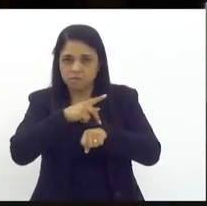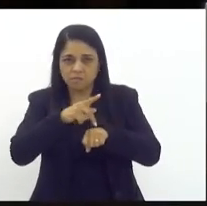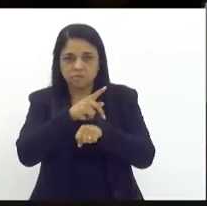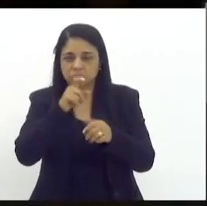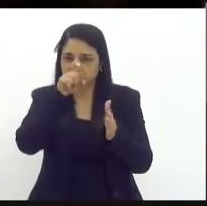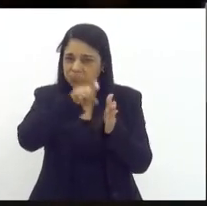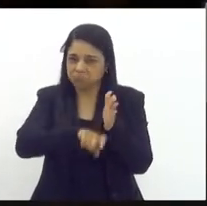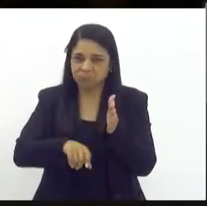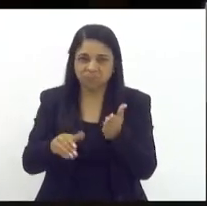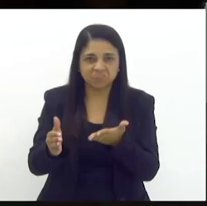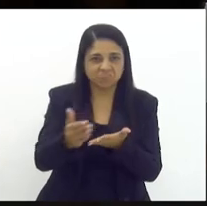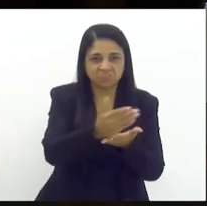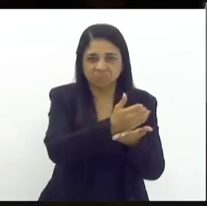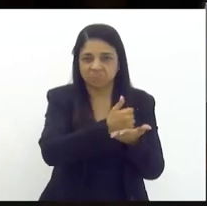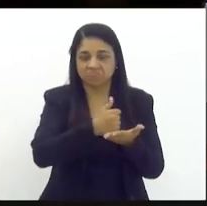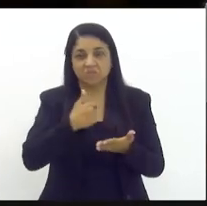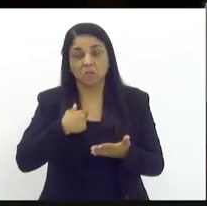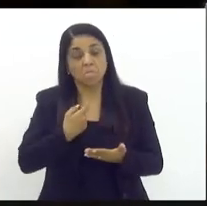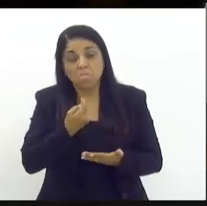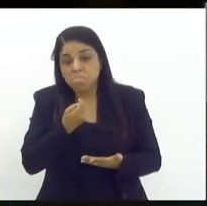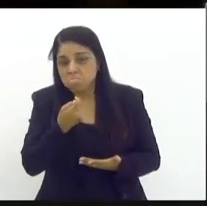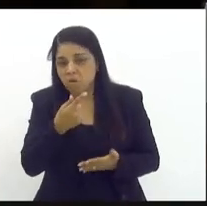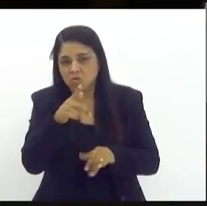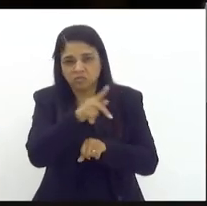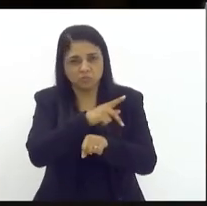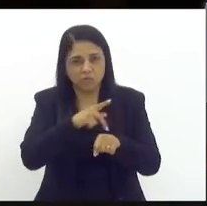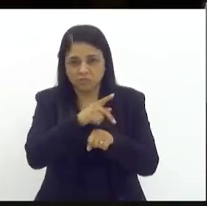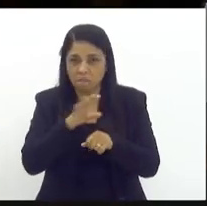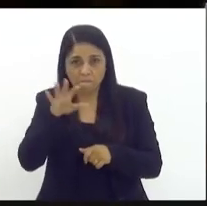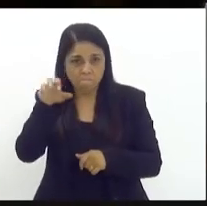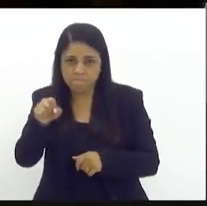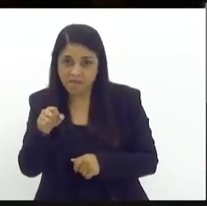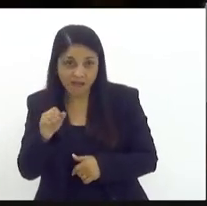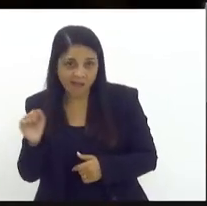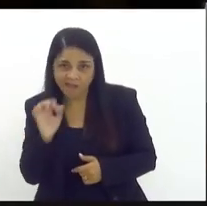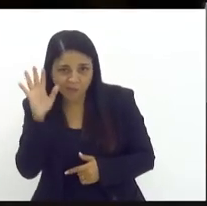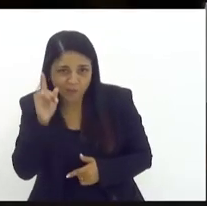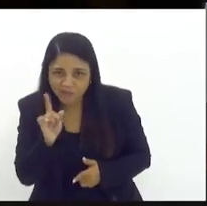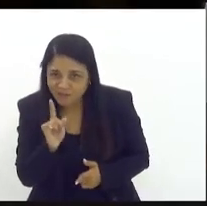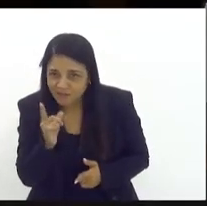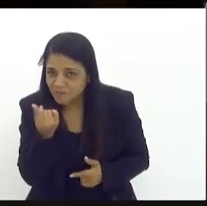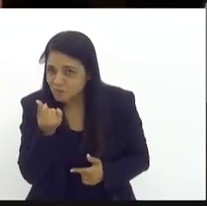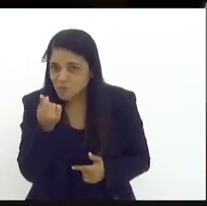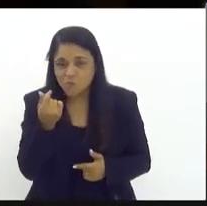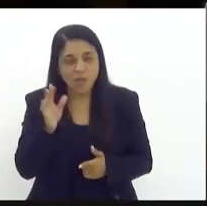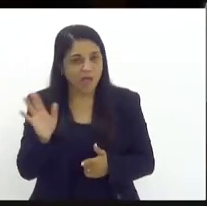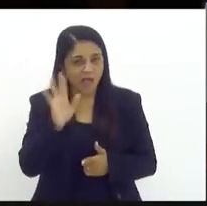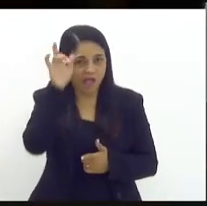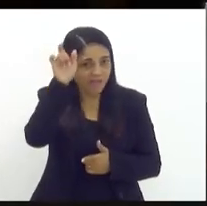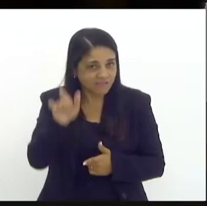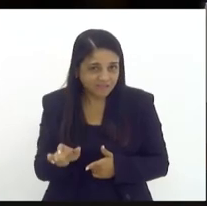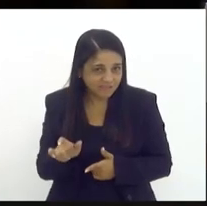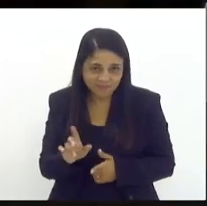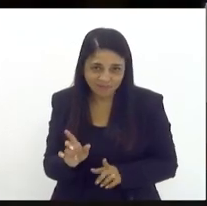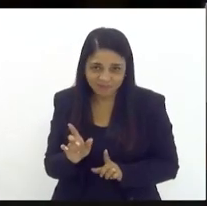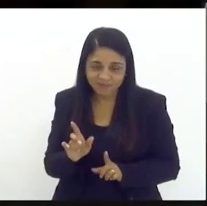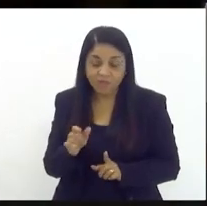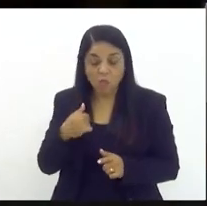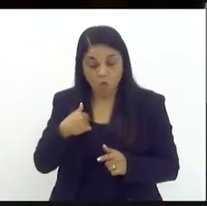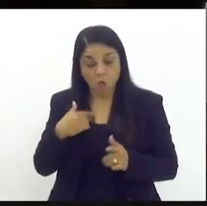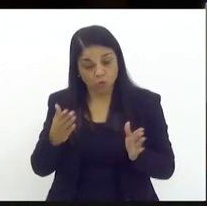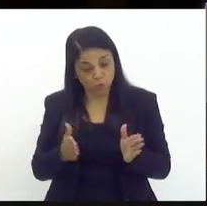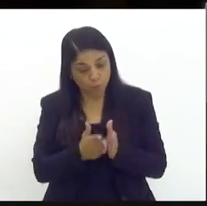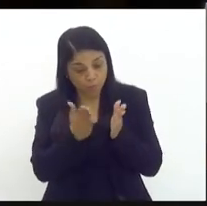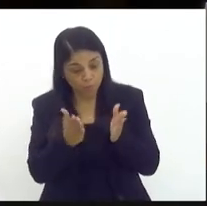tributação se eu não sou contra pegar rico não tanto é que eu tô falando tanta precisão contra mim Eu nem sou tão rico não sou pobre